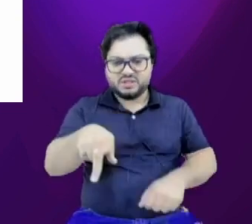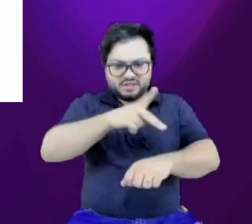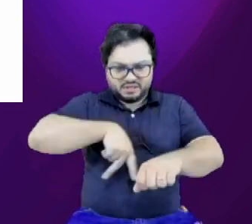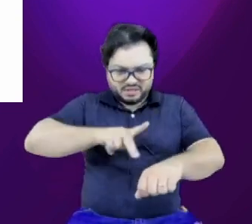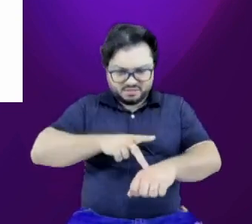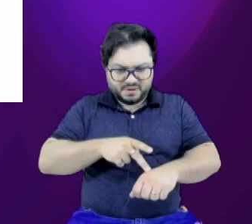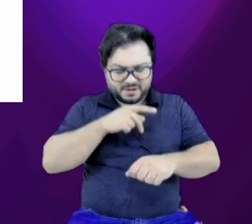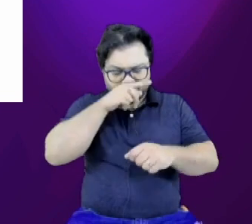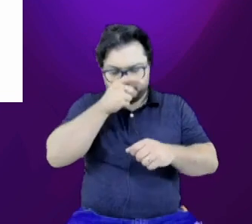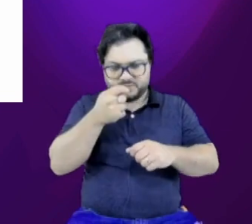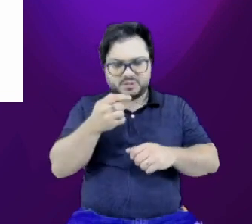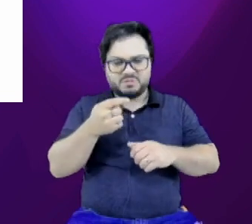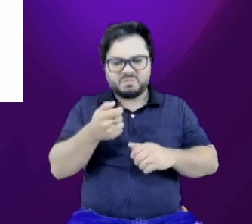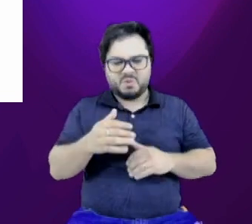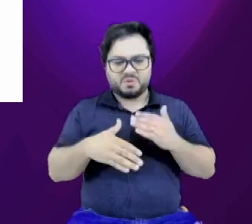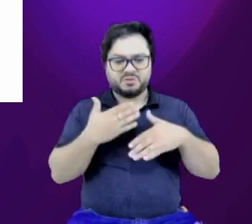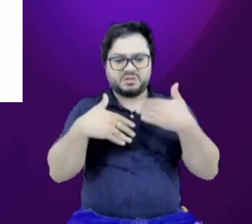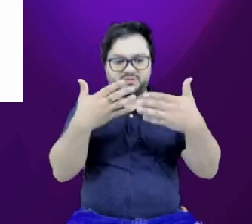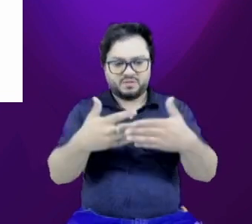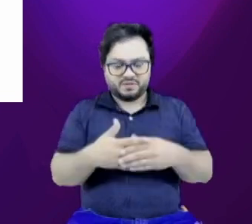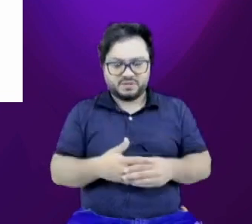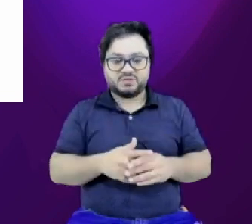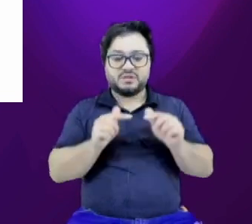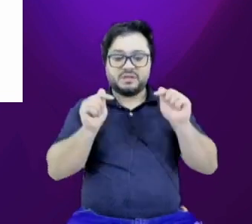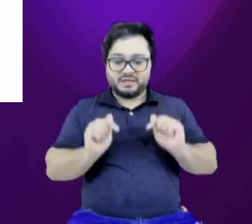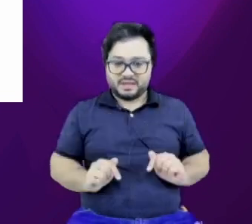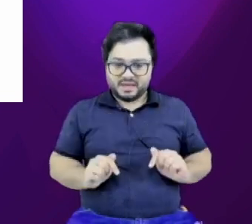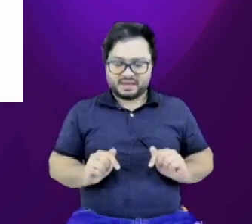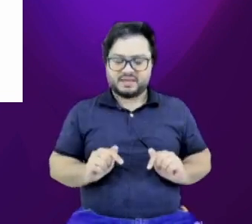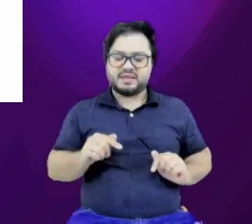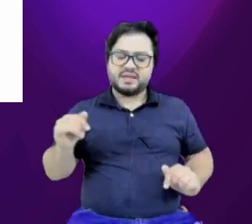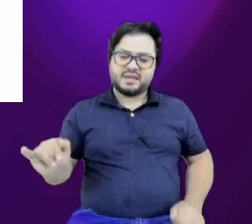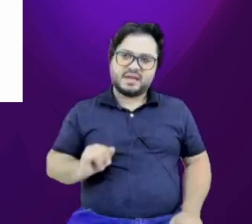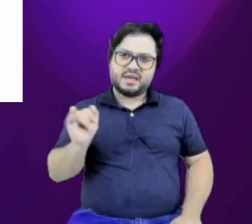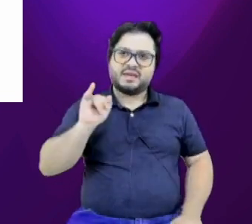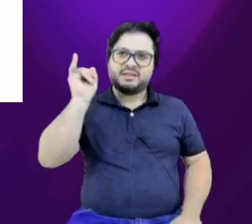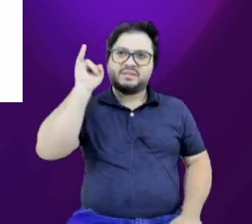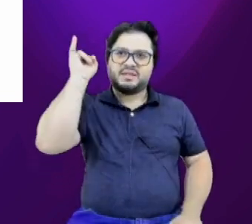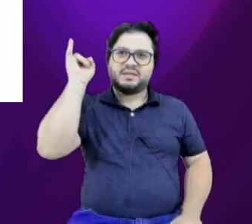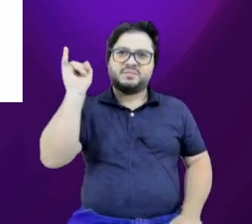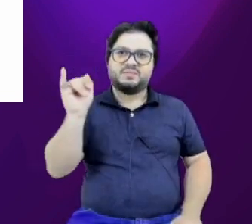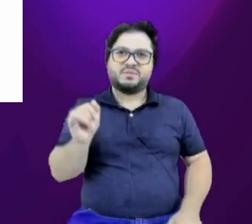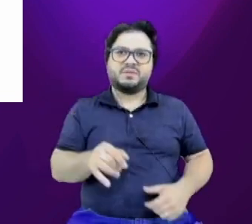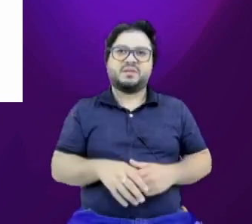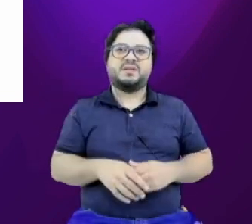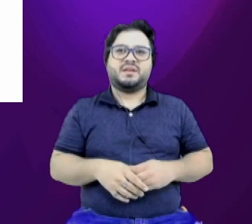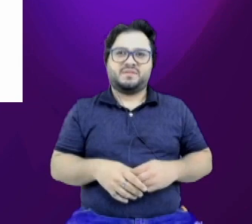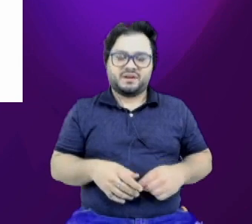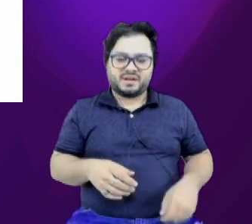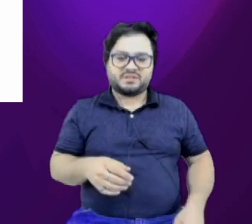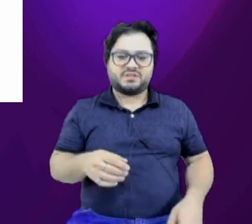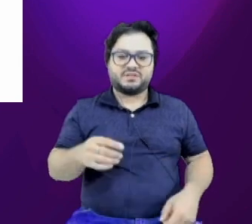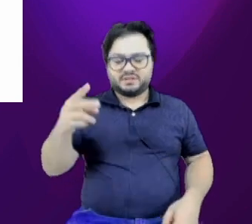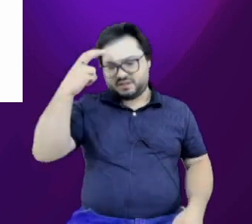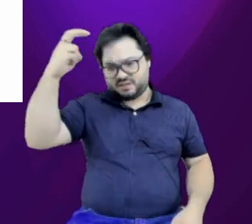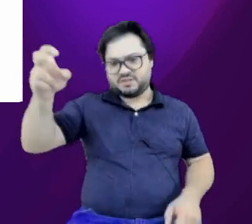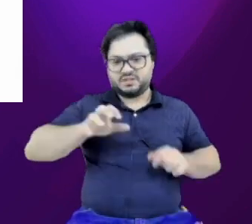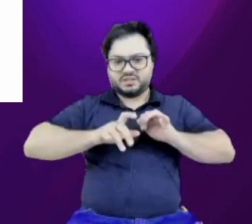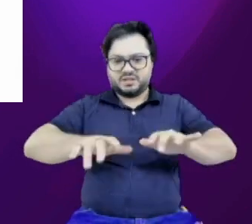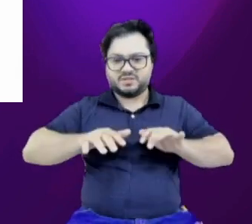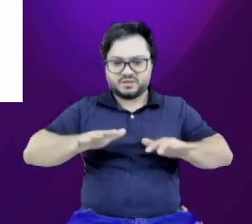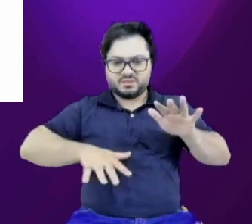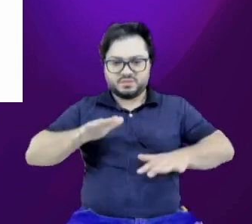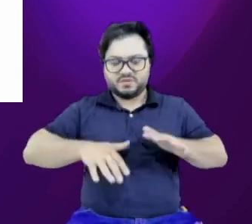pouco desenvolvidos. E aqui, essa importância de como a inteligência artificial